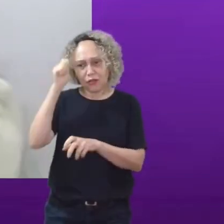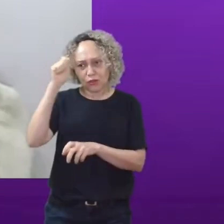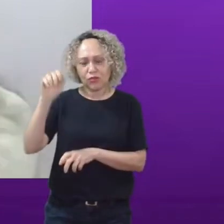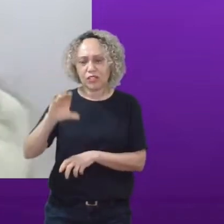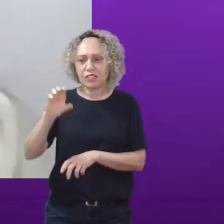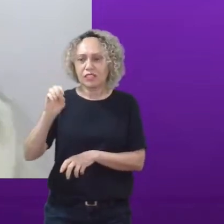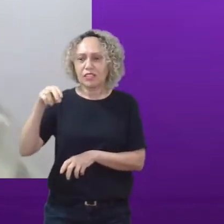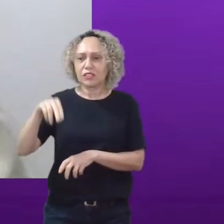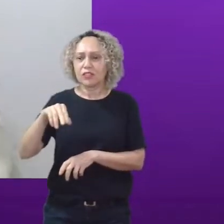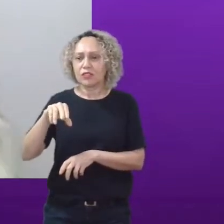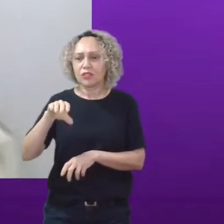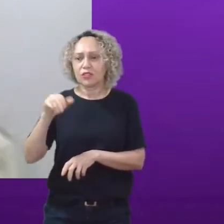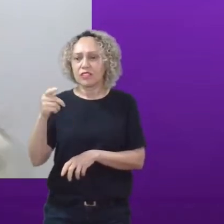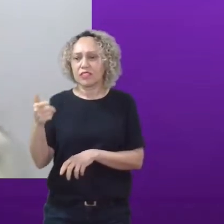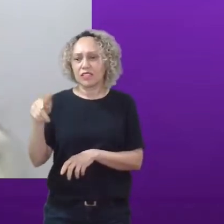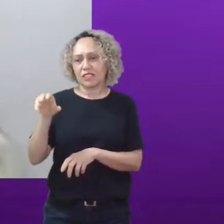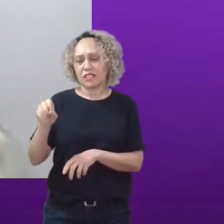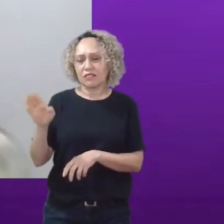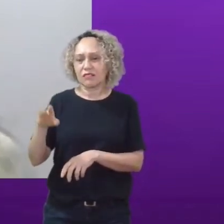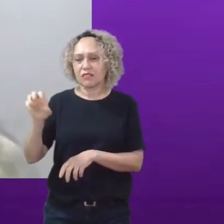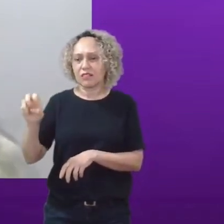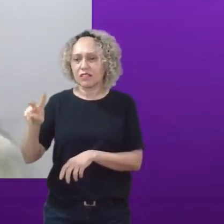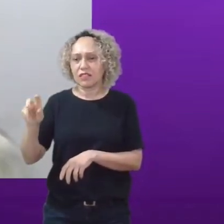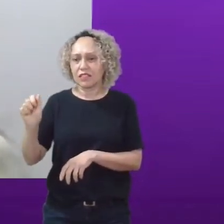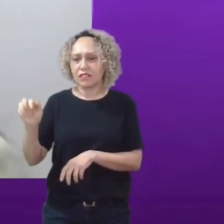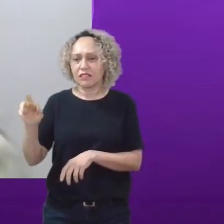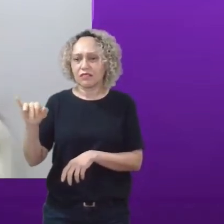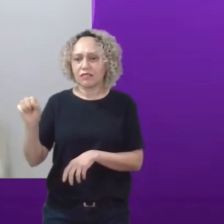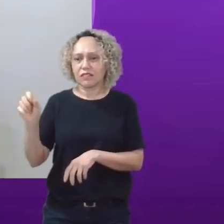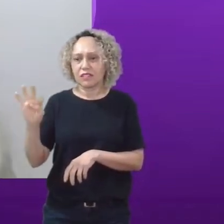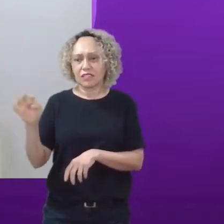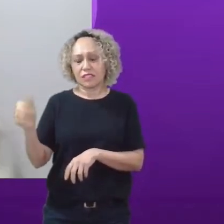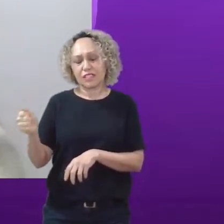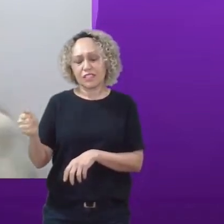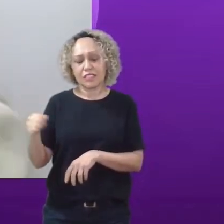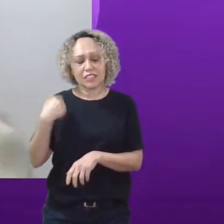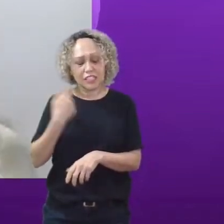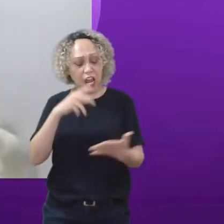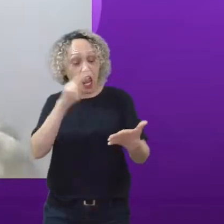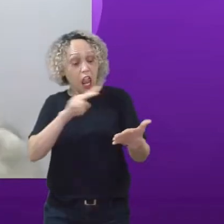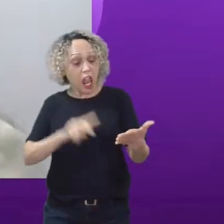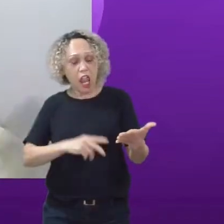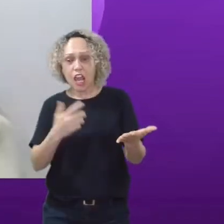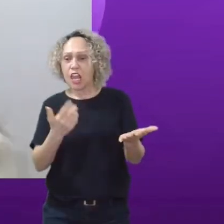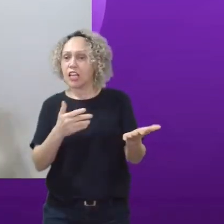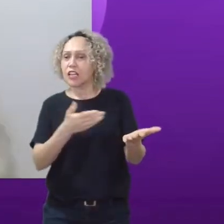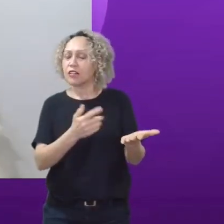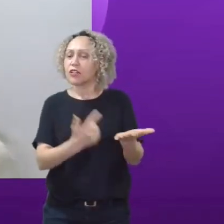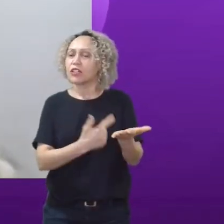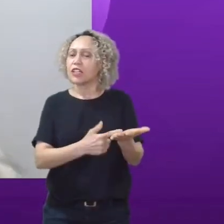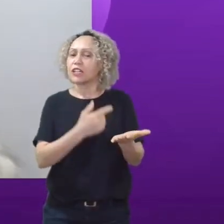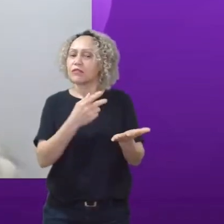importância de ler mulheres negras, né, e acho que esse é o sentido um pouco dessa aula que eu espero